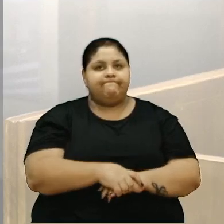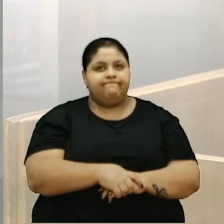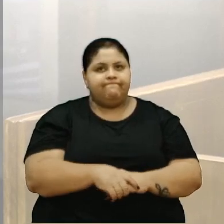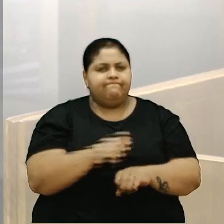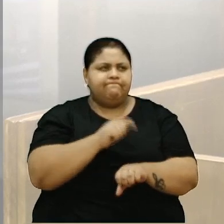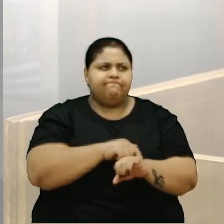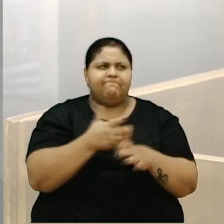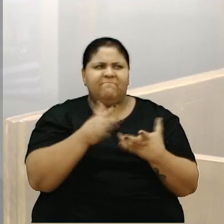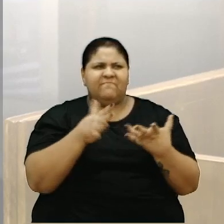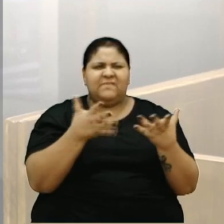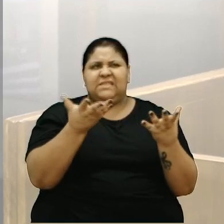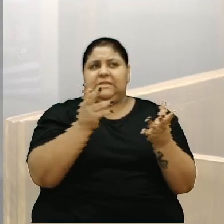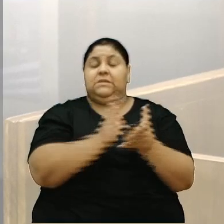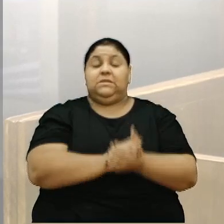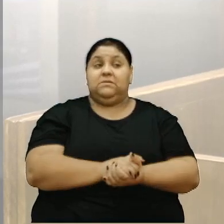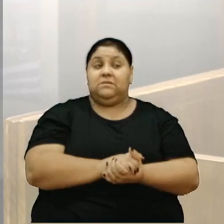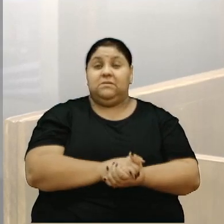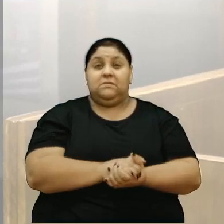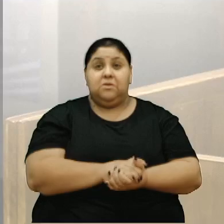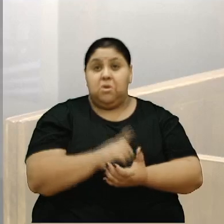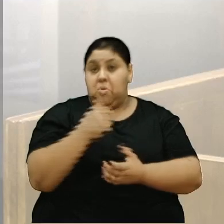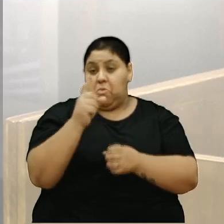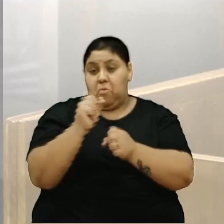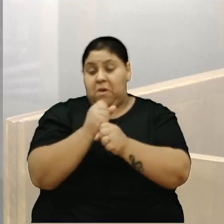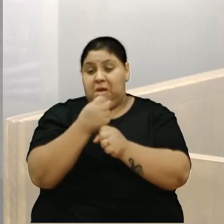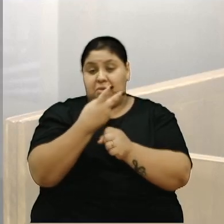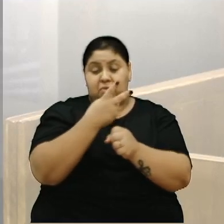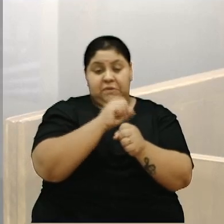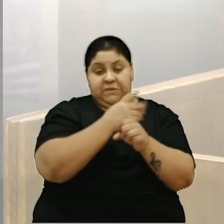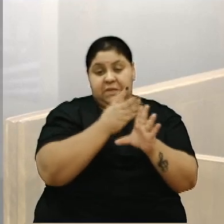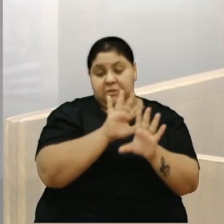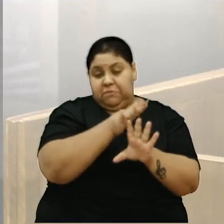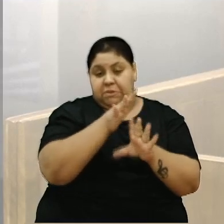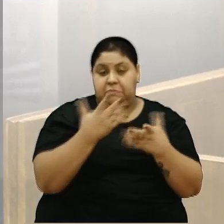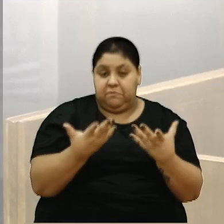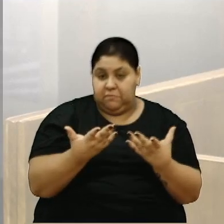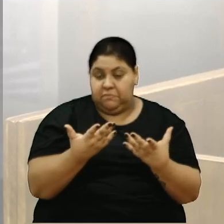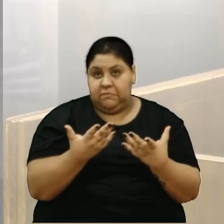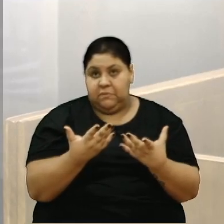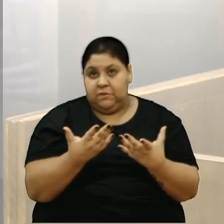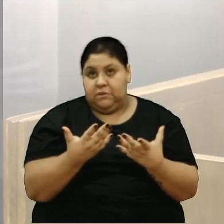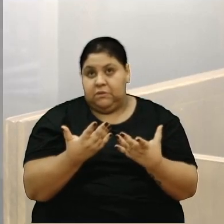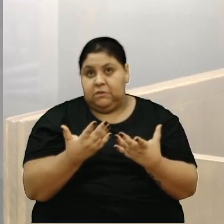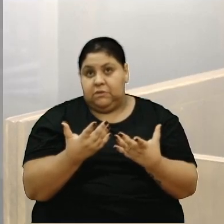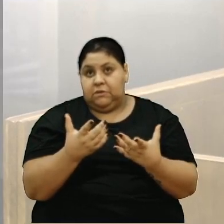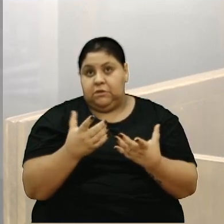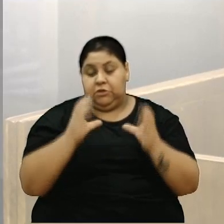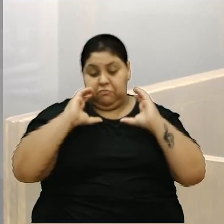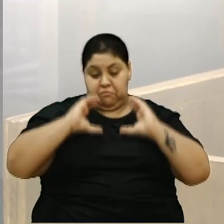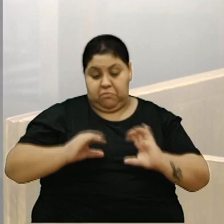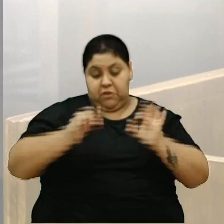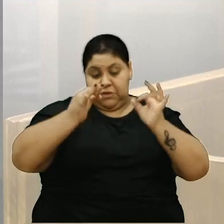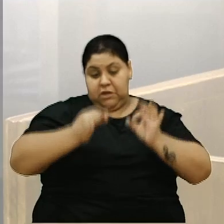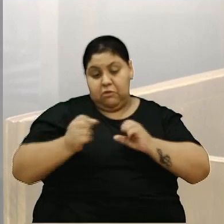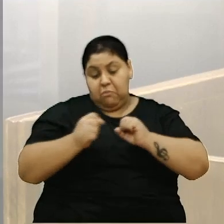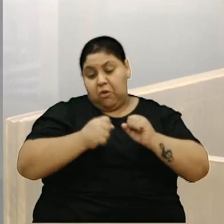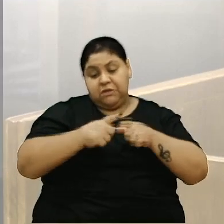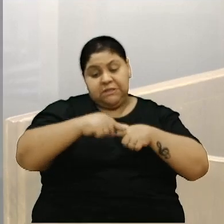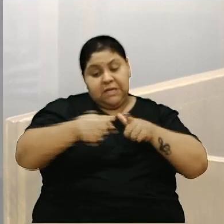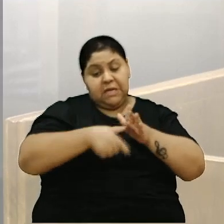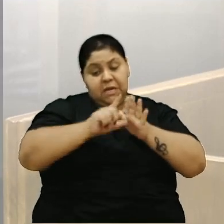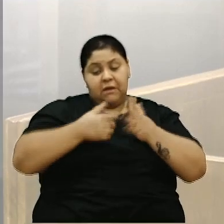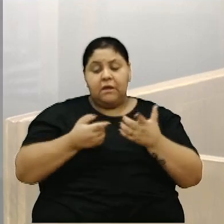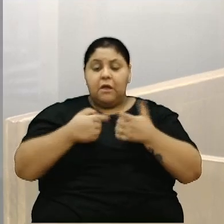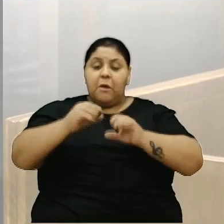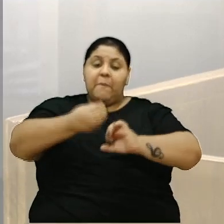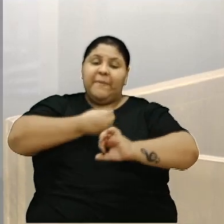Vamos exagerar bastante? 1 ano, 2 anos? Se comportar bem, talvez saia antes. Mas a